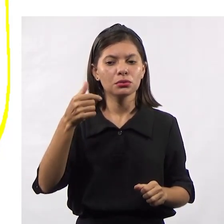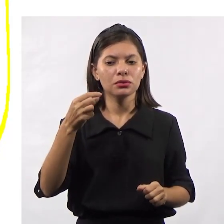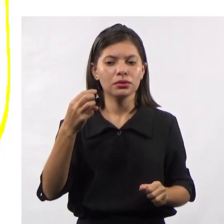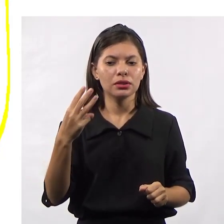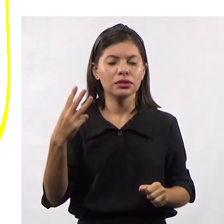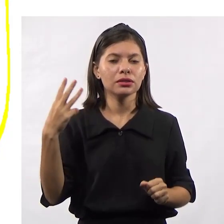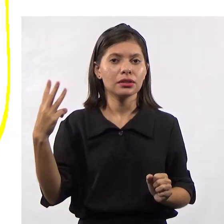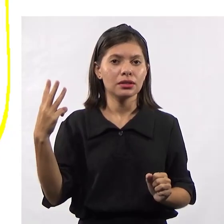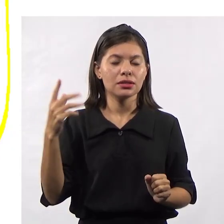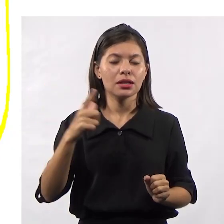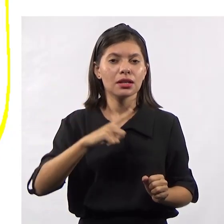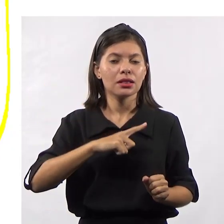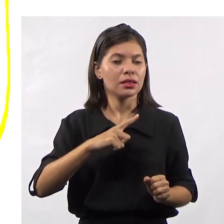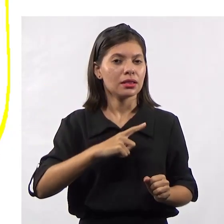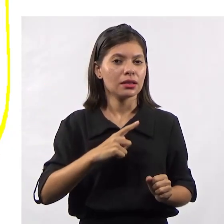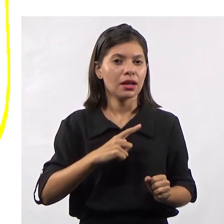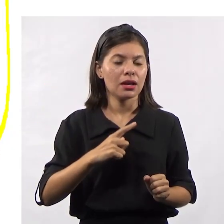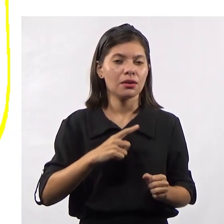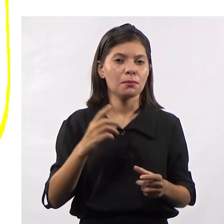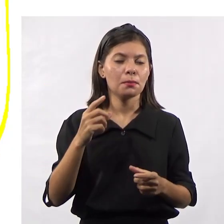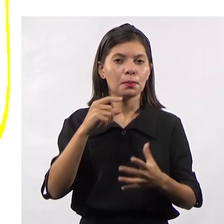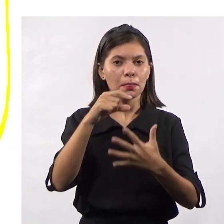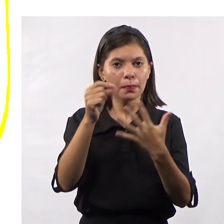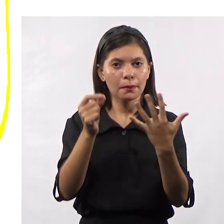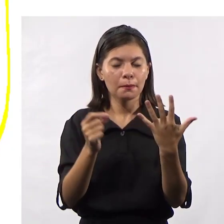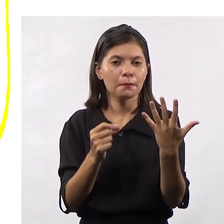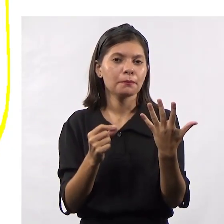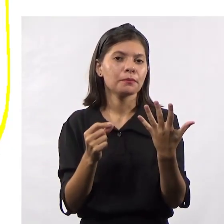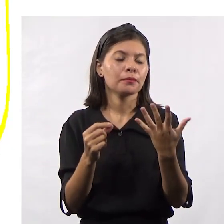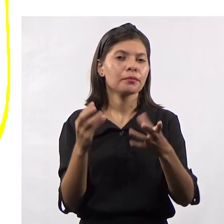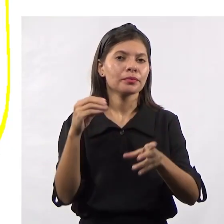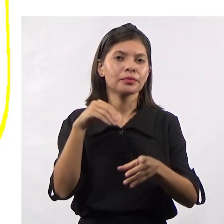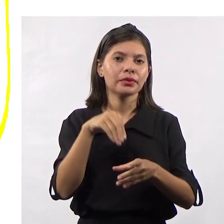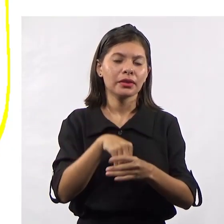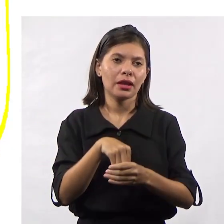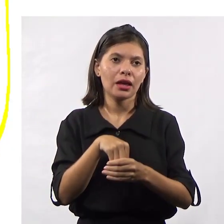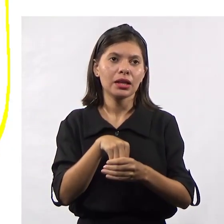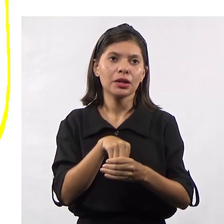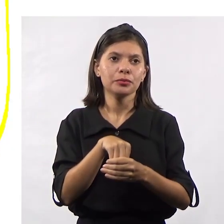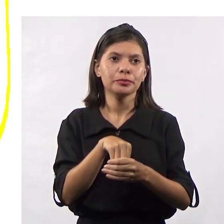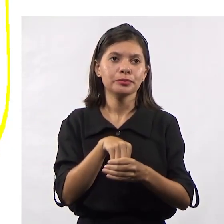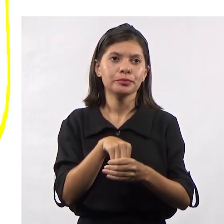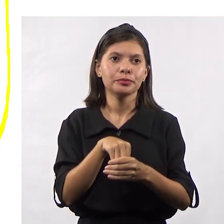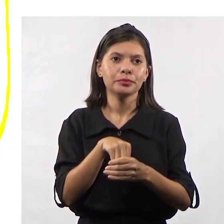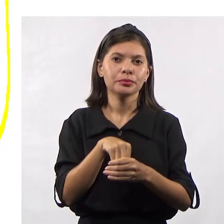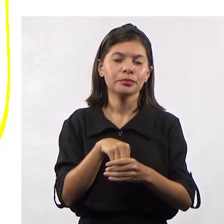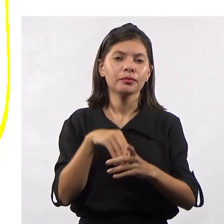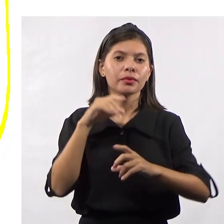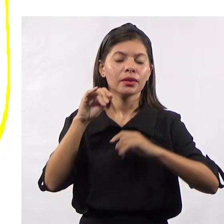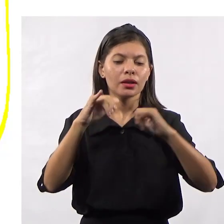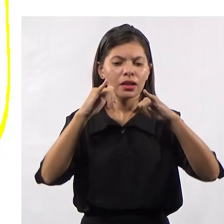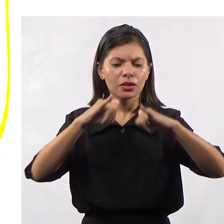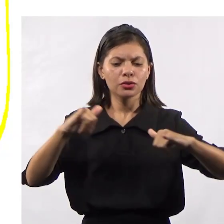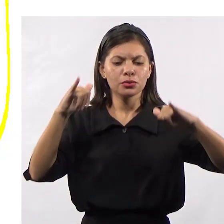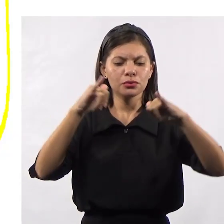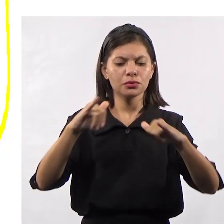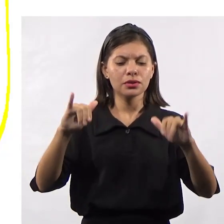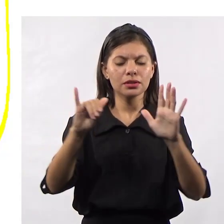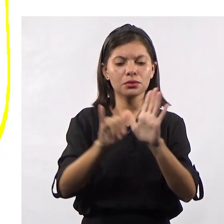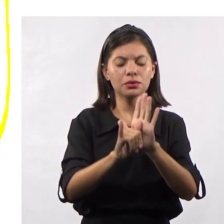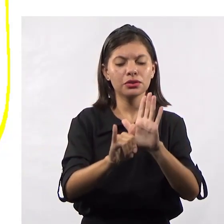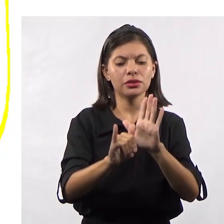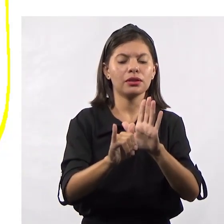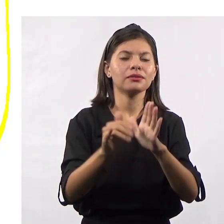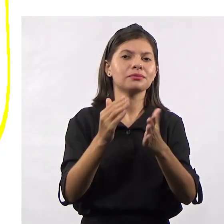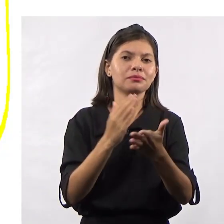gente, a gente tem, como eu disse para vocês, fase interna preparatória, depois a gente tem a divulgação do edital, e aí